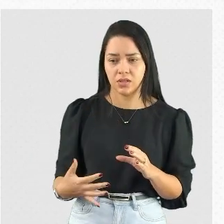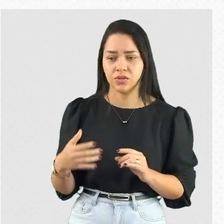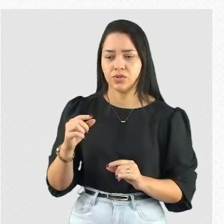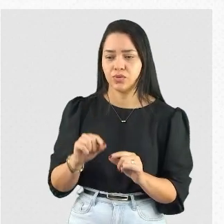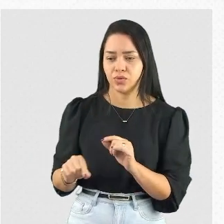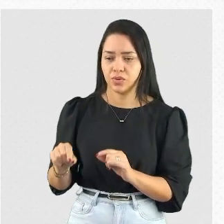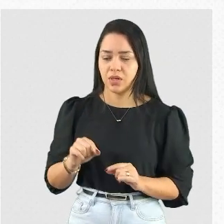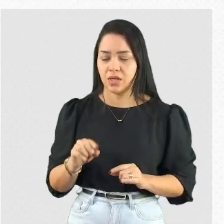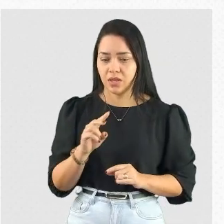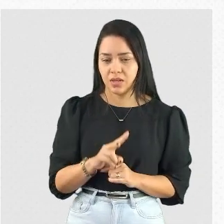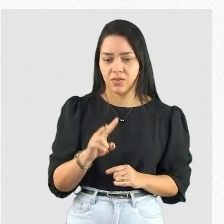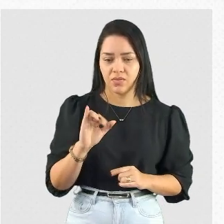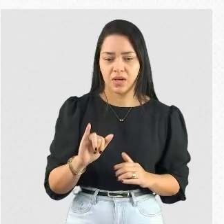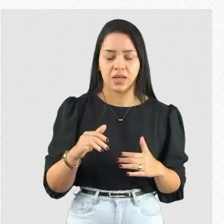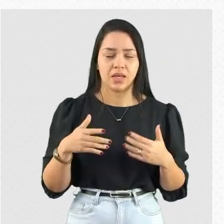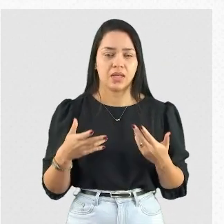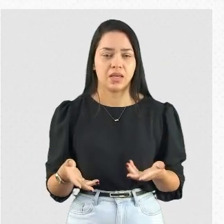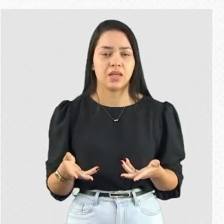Que vão